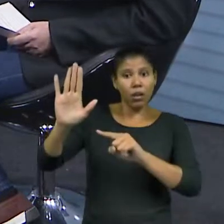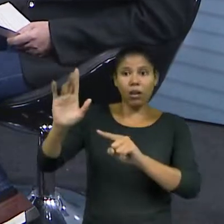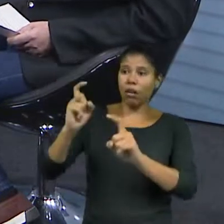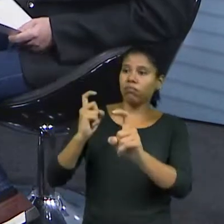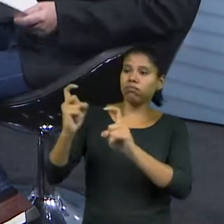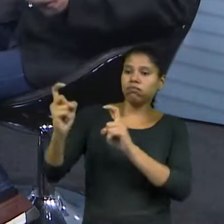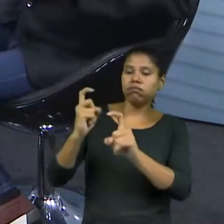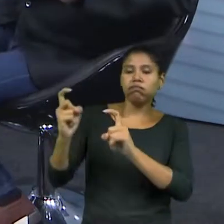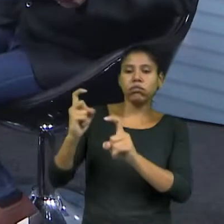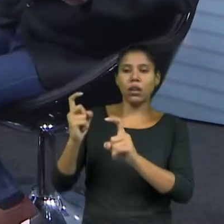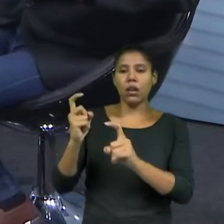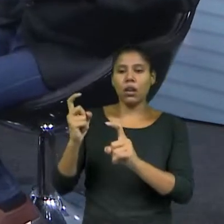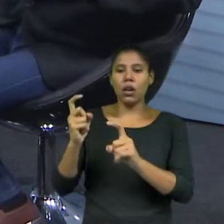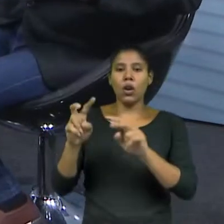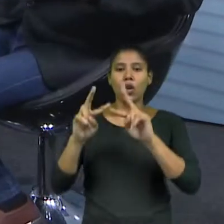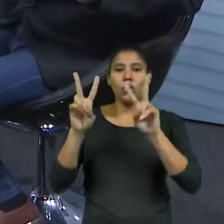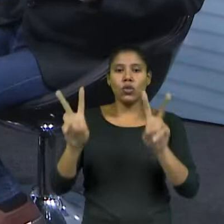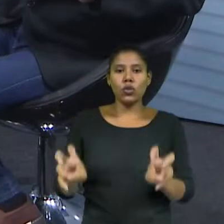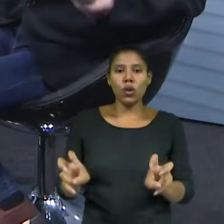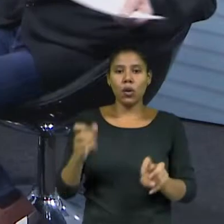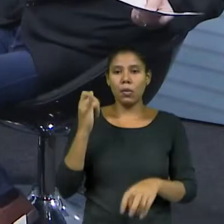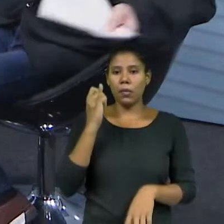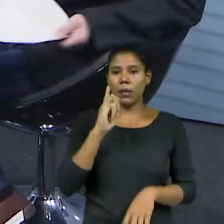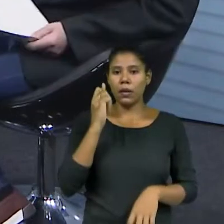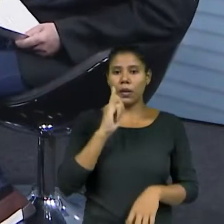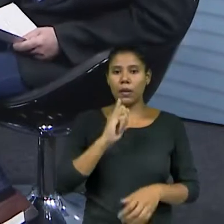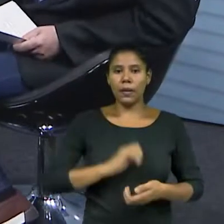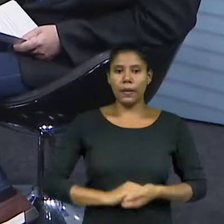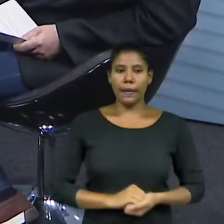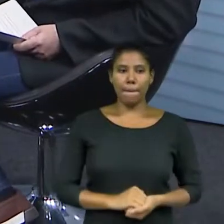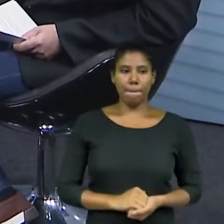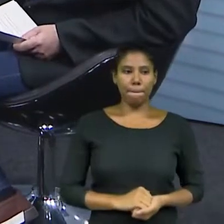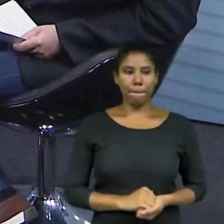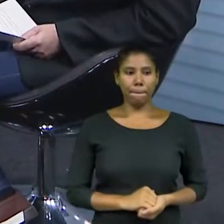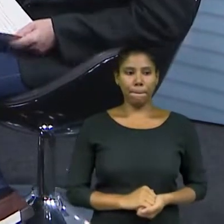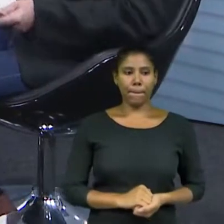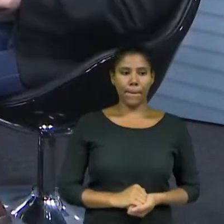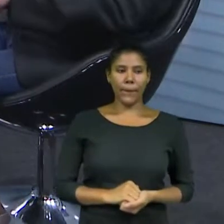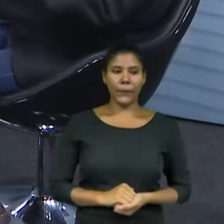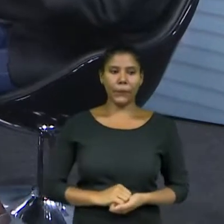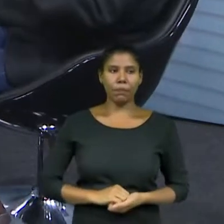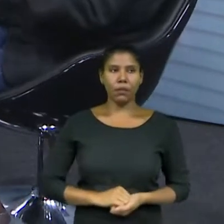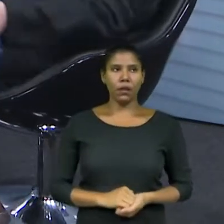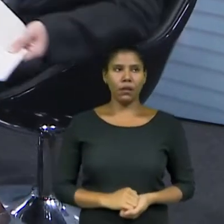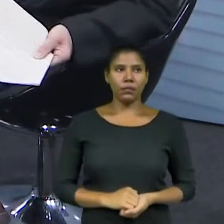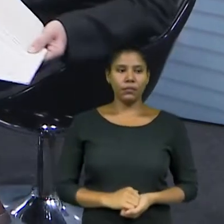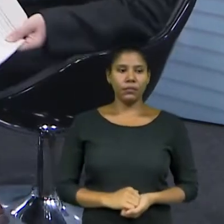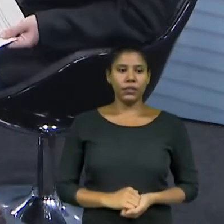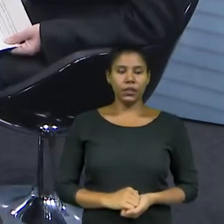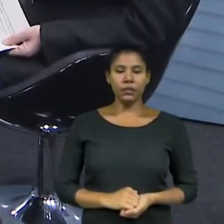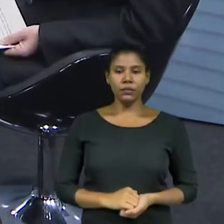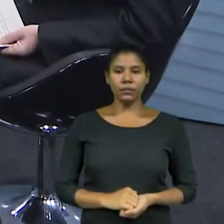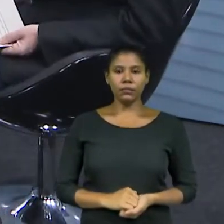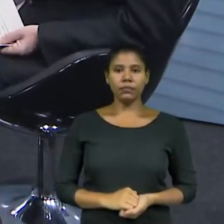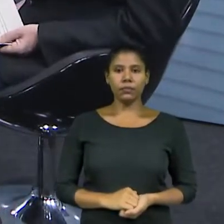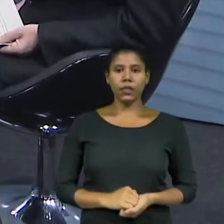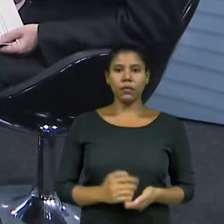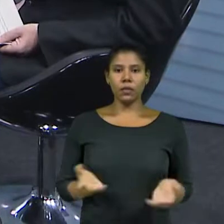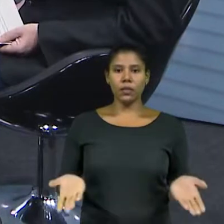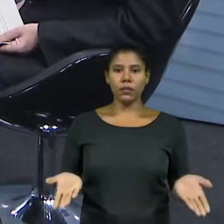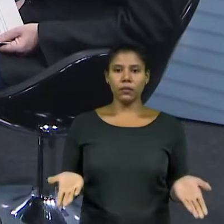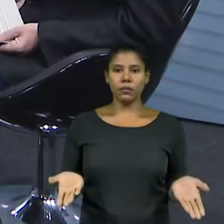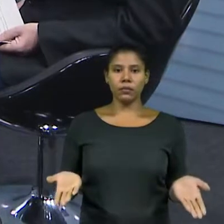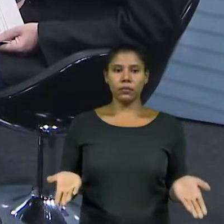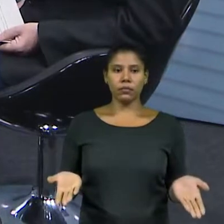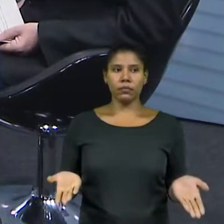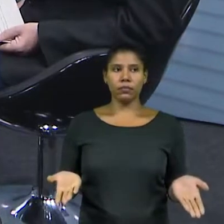eles pensam? Como é que vamos falar de desenvolvimento do Brasil sem falar em energia? Não tem como desenvolver o Brasil sem energia.